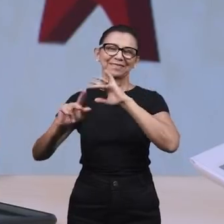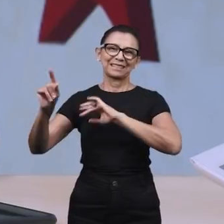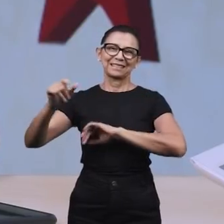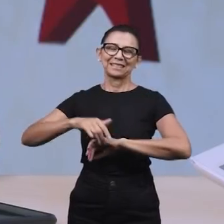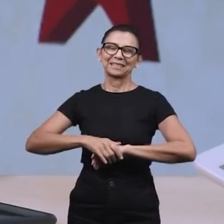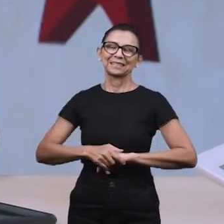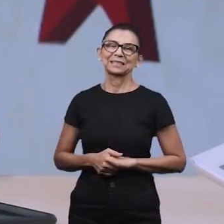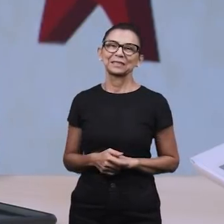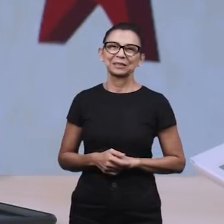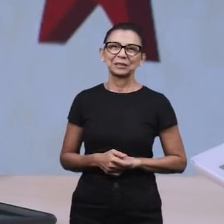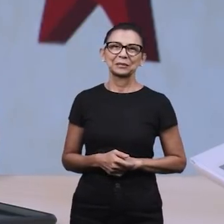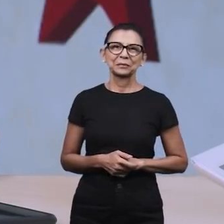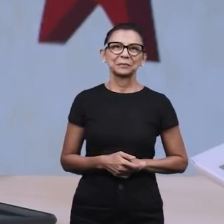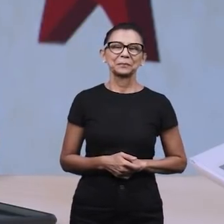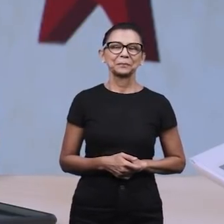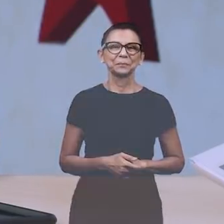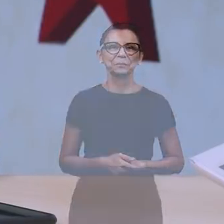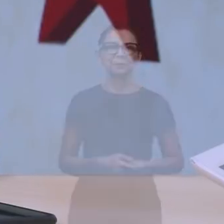anunciando o Evangelho Eterno.